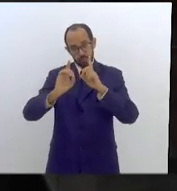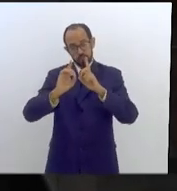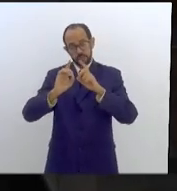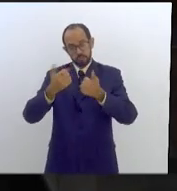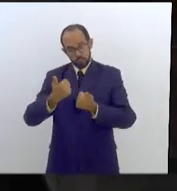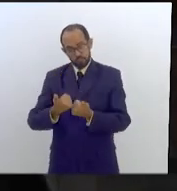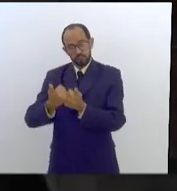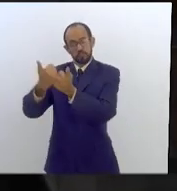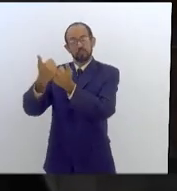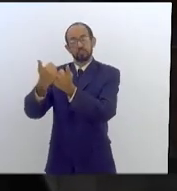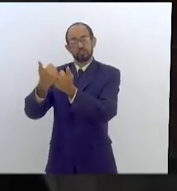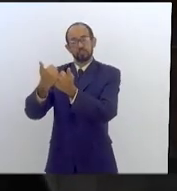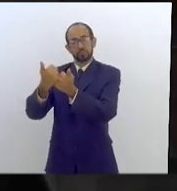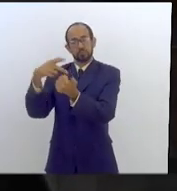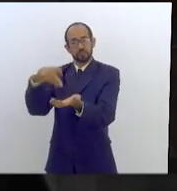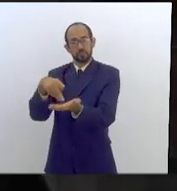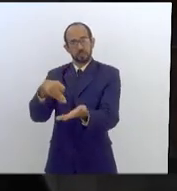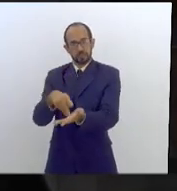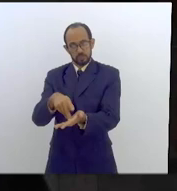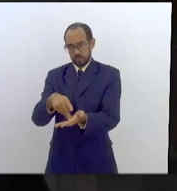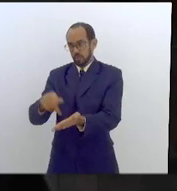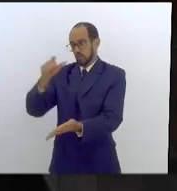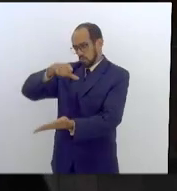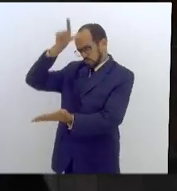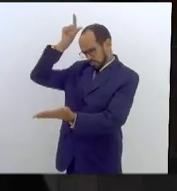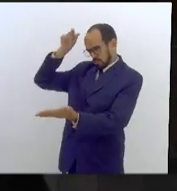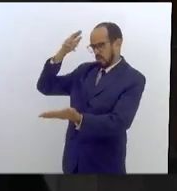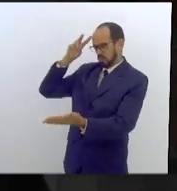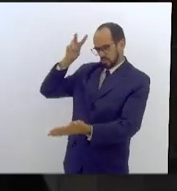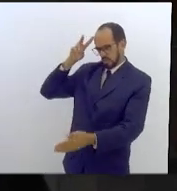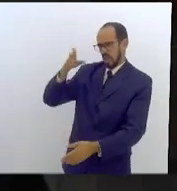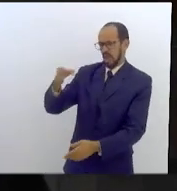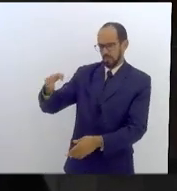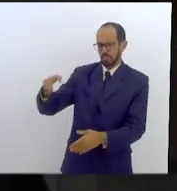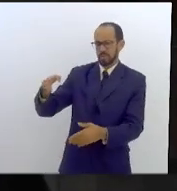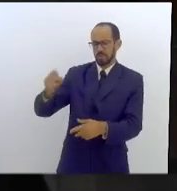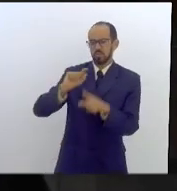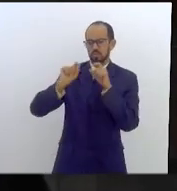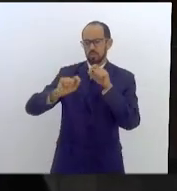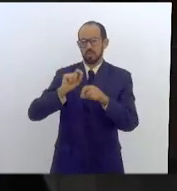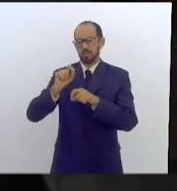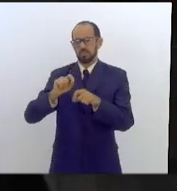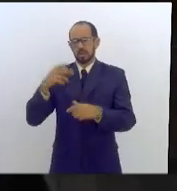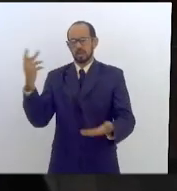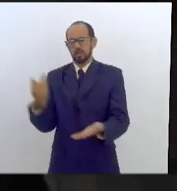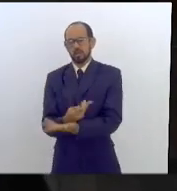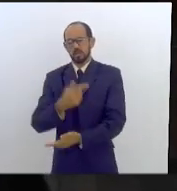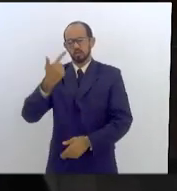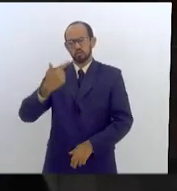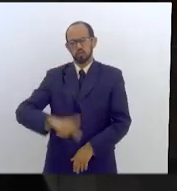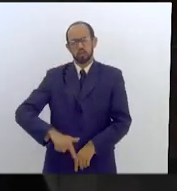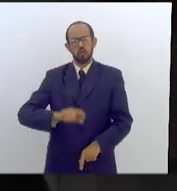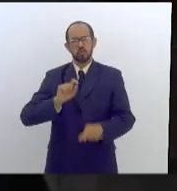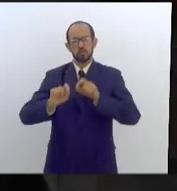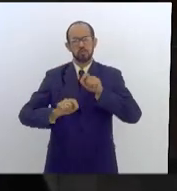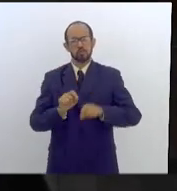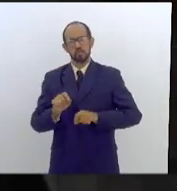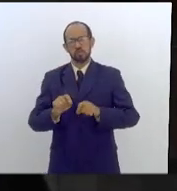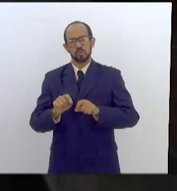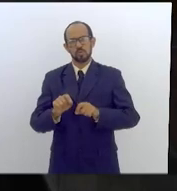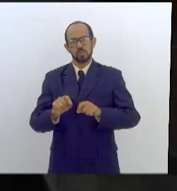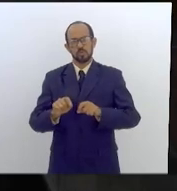efetivo e eu por exemplo Nossa excelência se lembra muito bem eu acho que para que a gente tenha de novo um diálogo